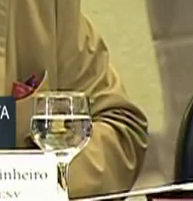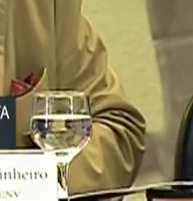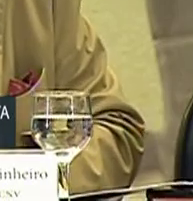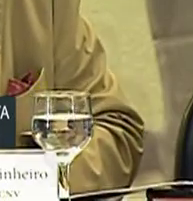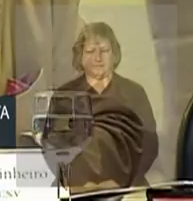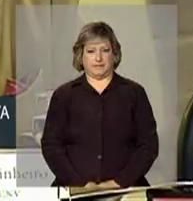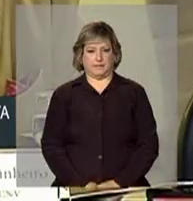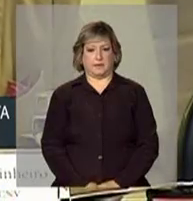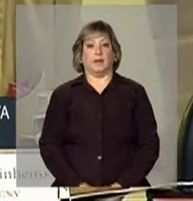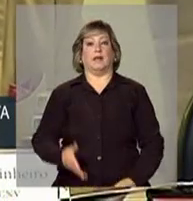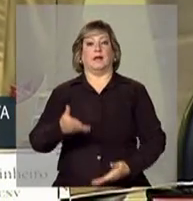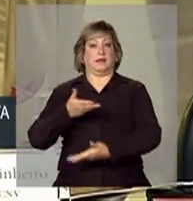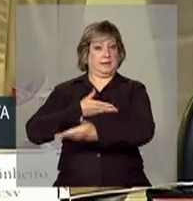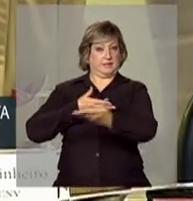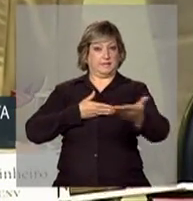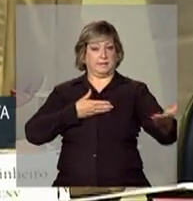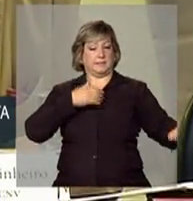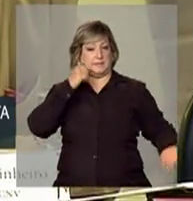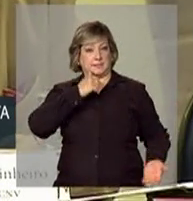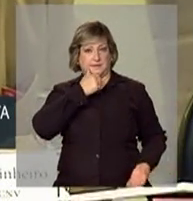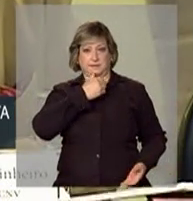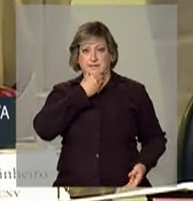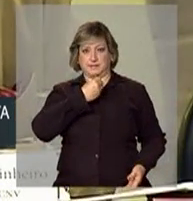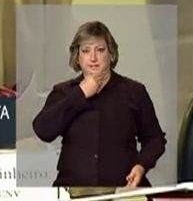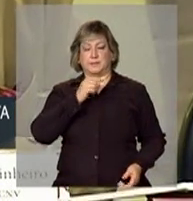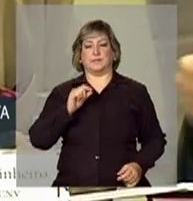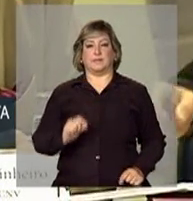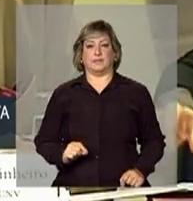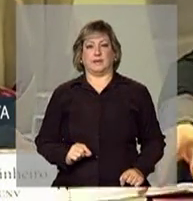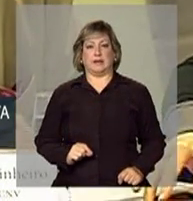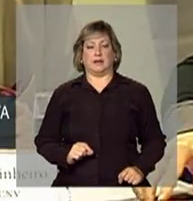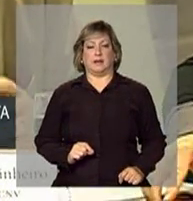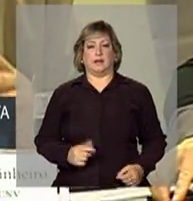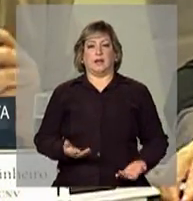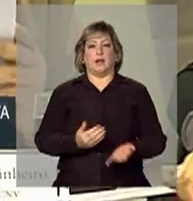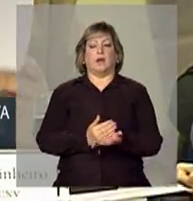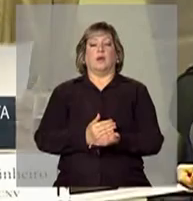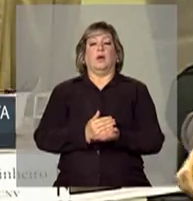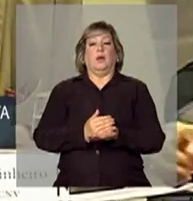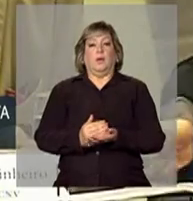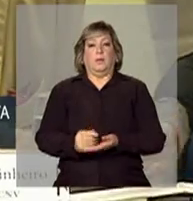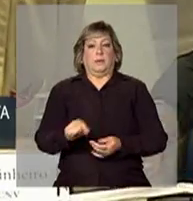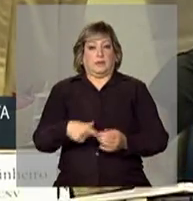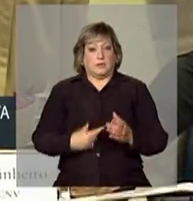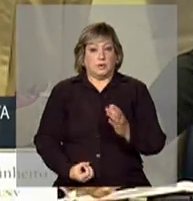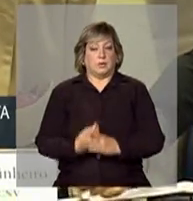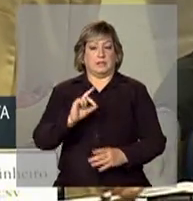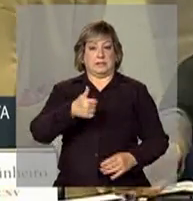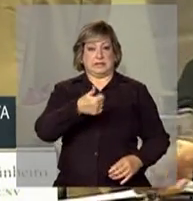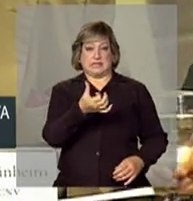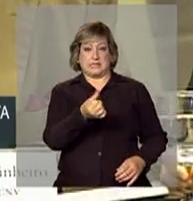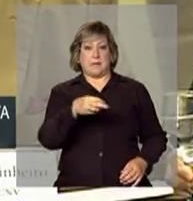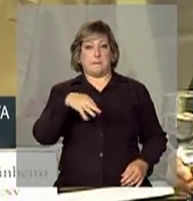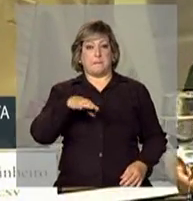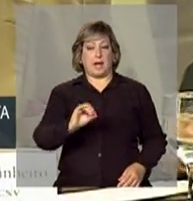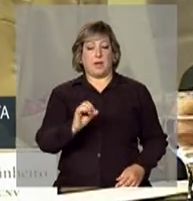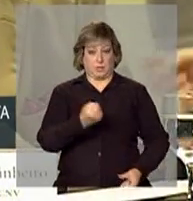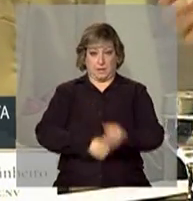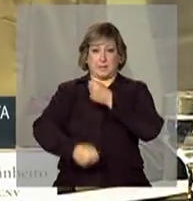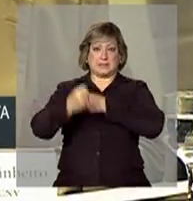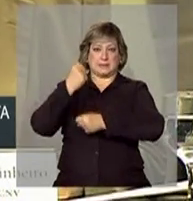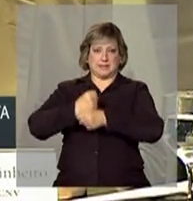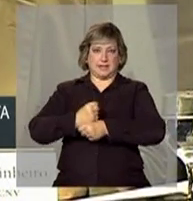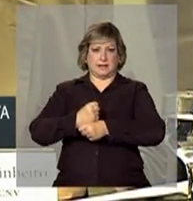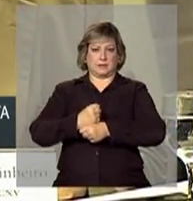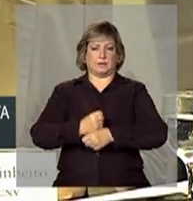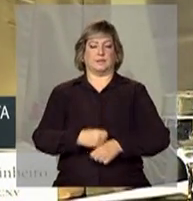Amigas e amigos, a partir de sua instalação em 16 de maio de 2012, a